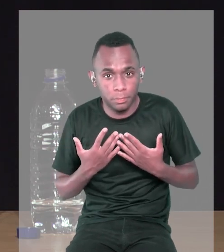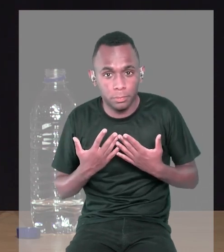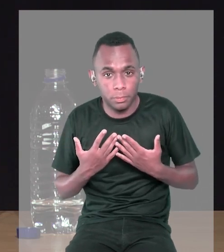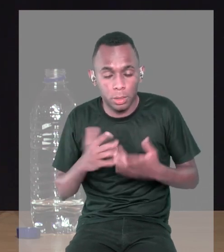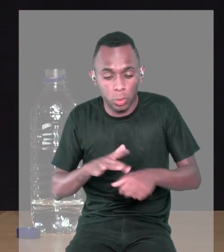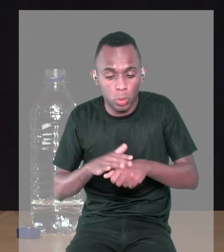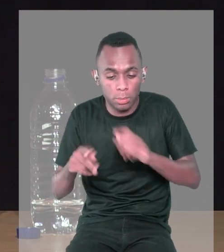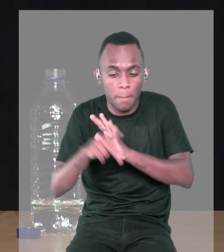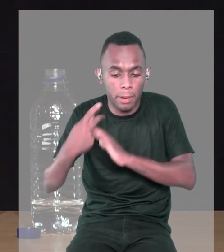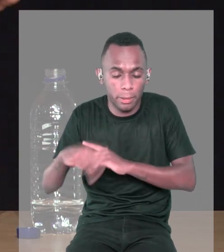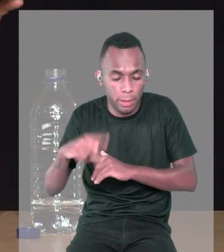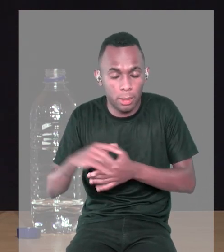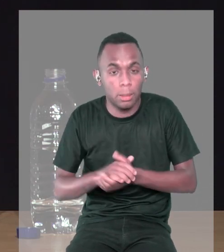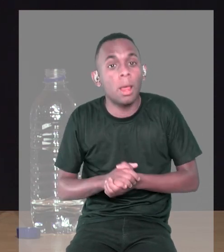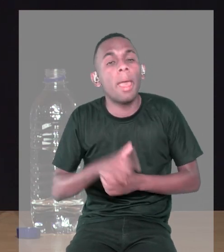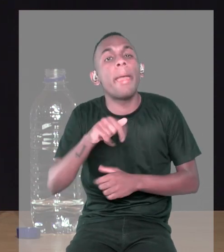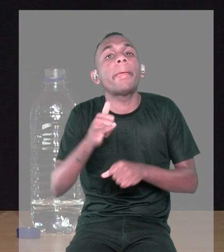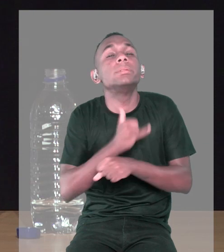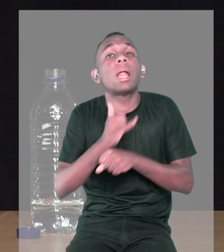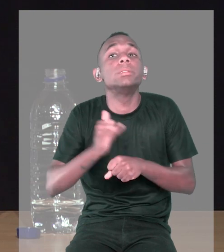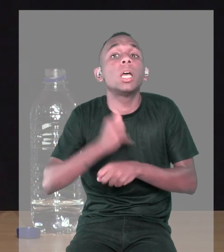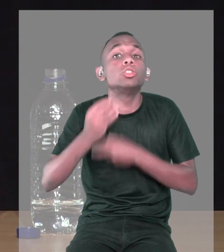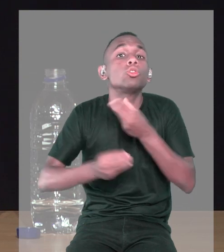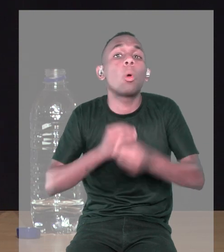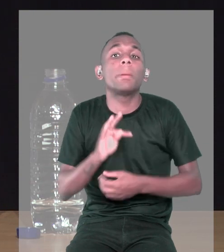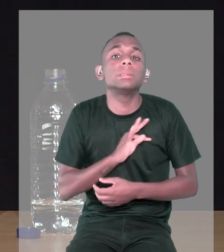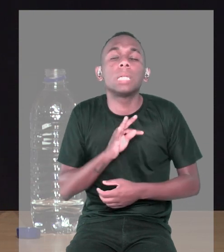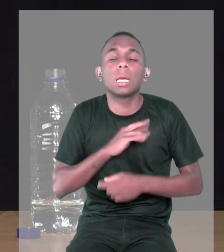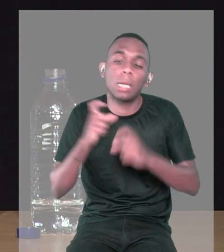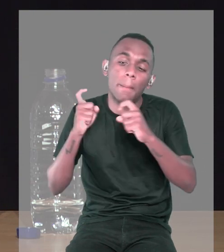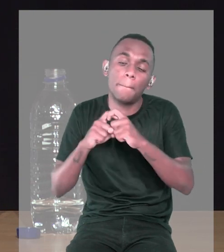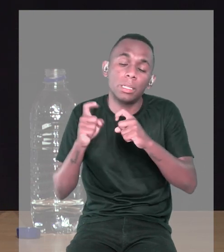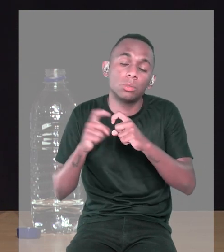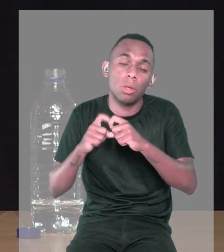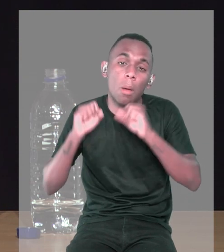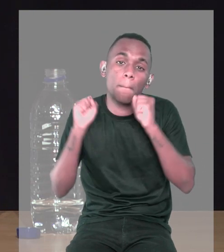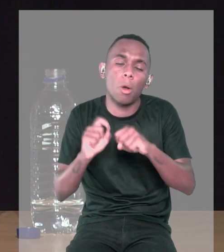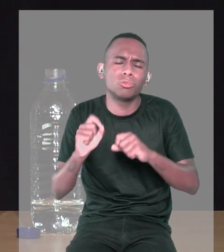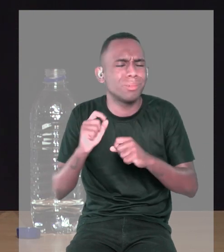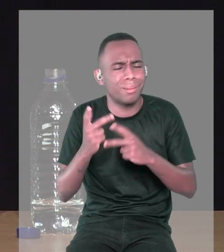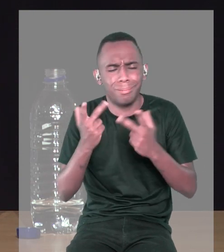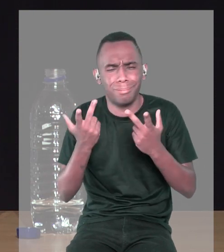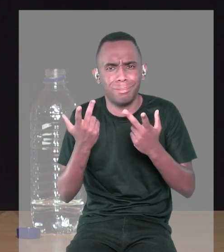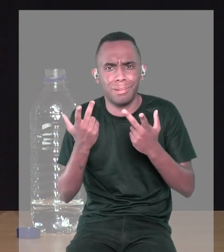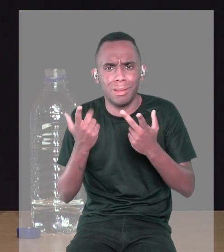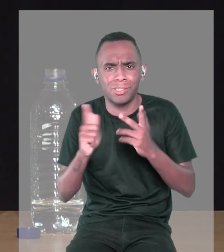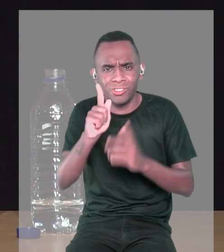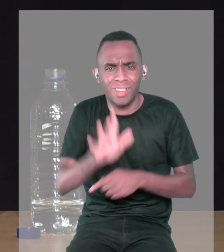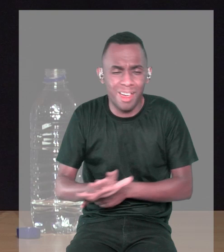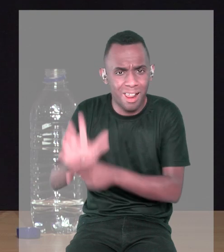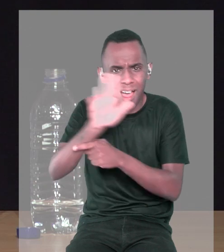tecnomedicina pode ser tão generalista que perde de vista que tem um momento em que cada